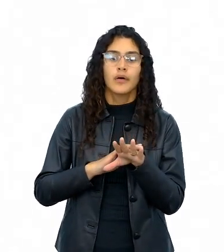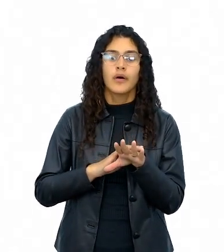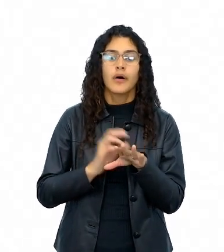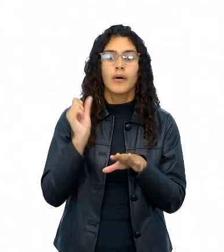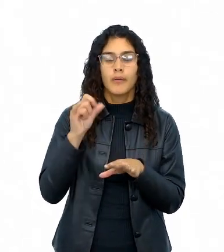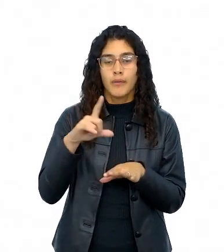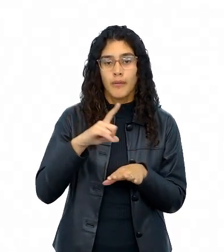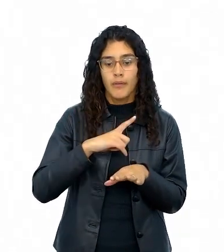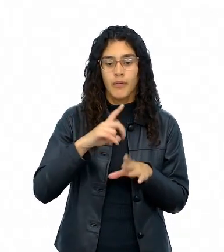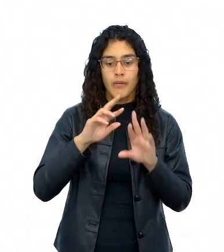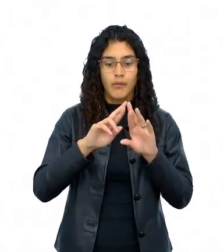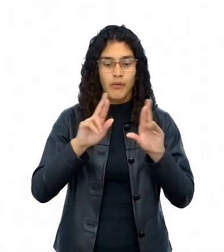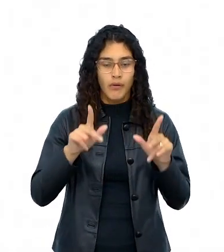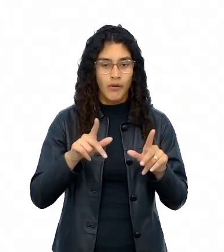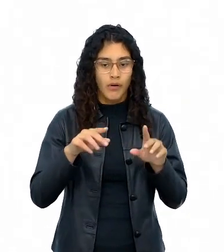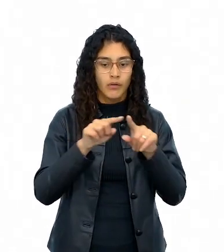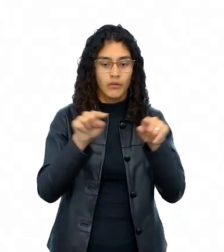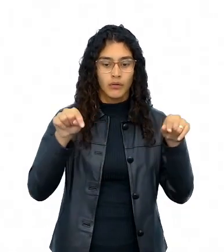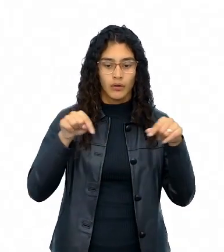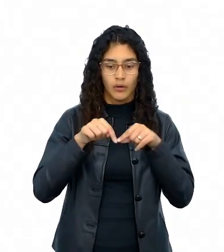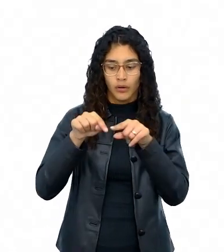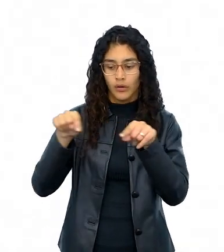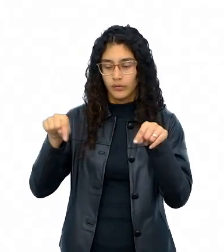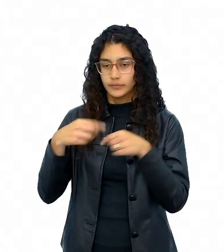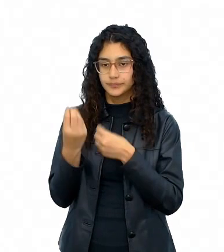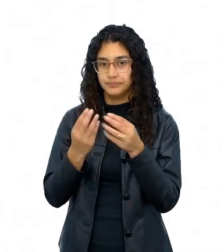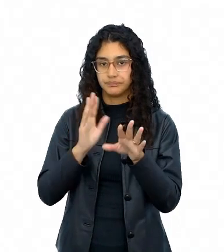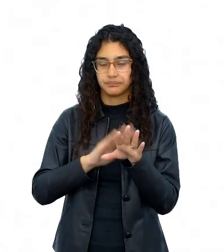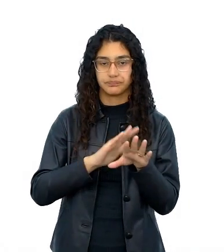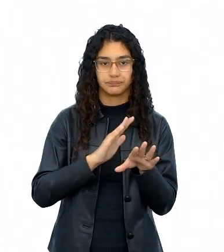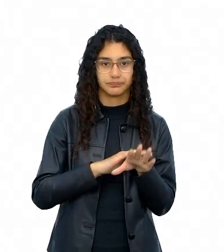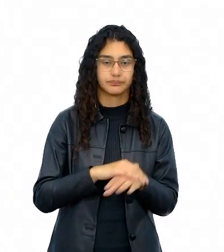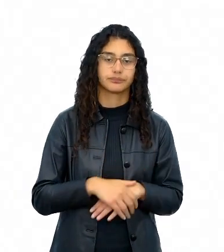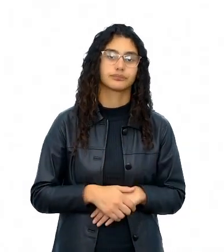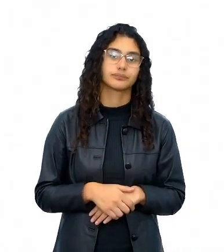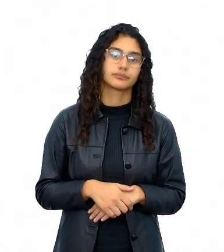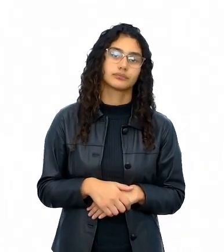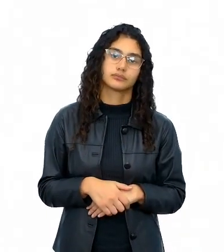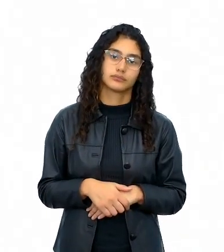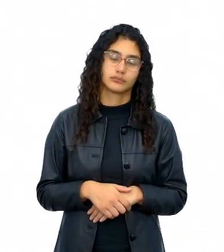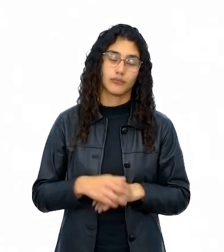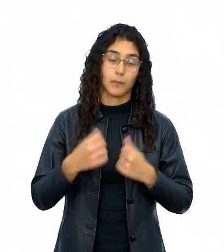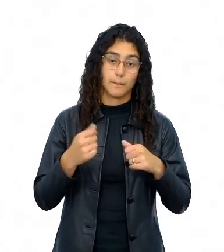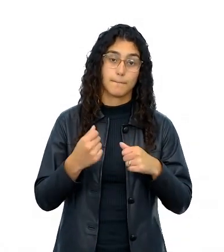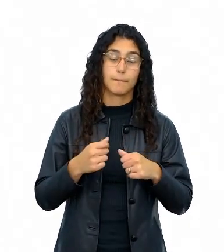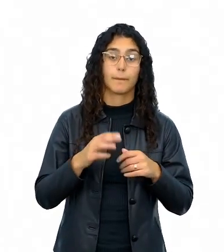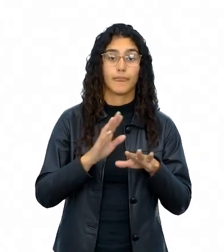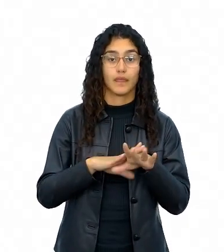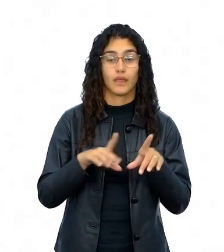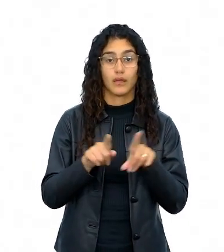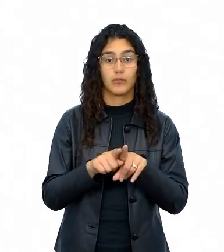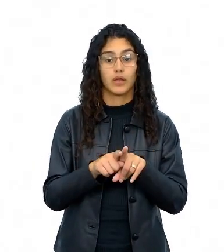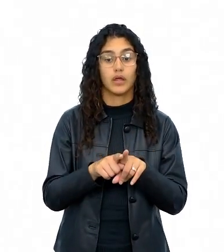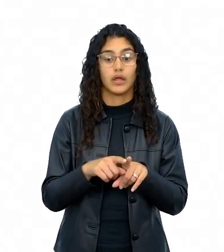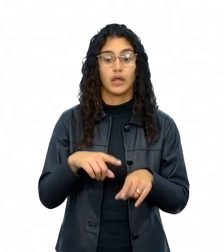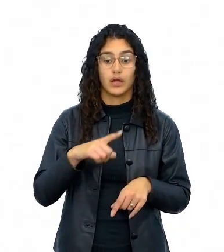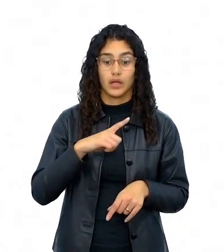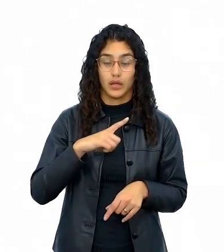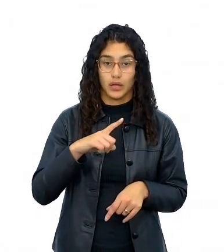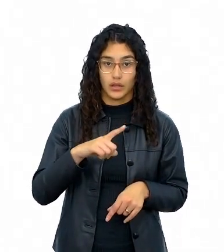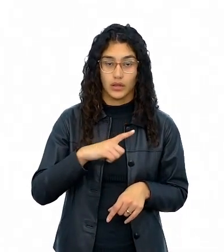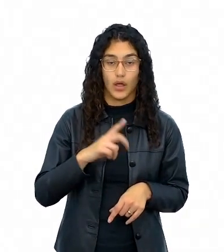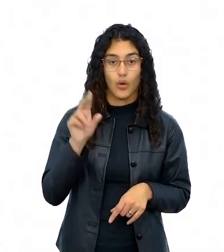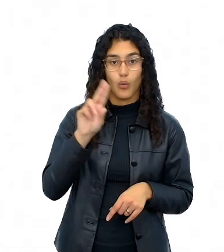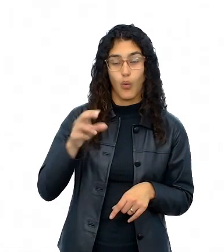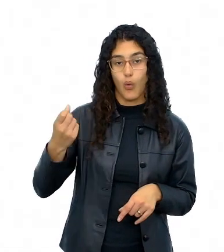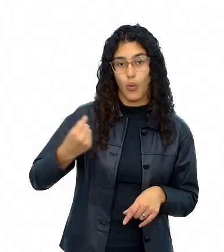Se eu tivesse outra quantidade de caixas, como seria isso? Tá? E aí tem que valer, né? Tanto quanto com